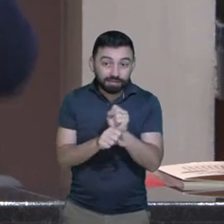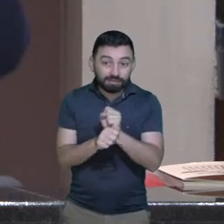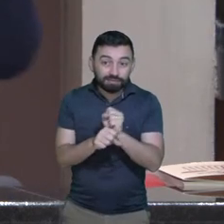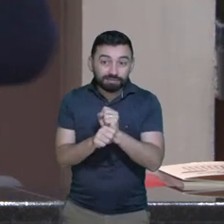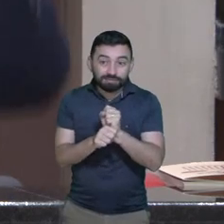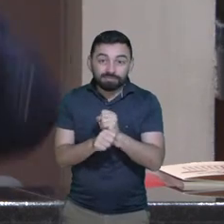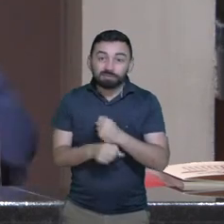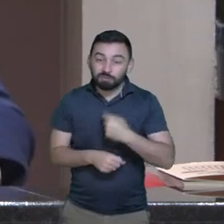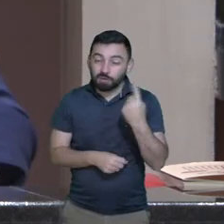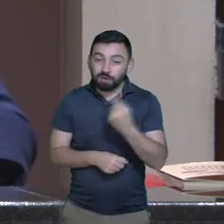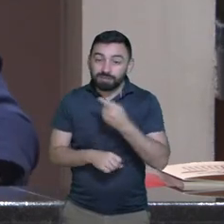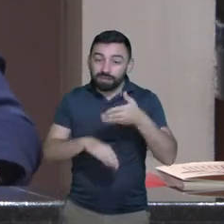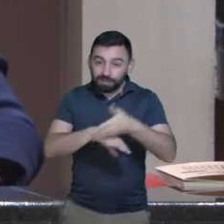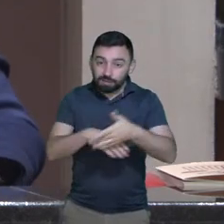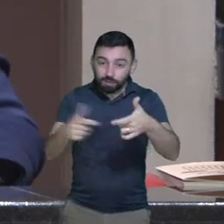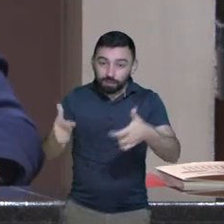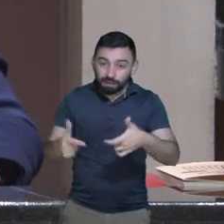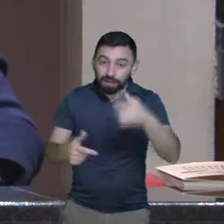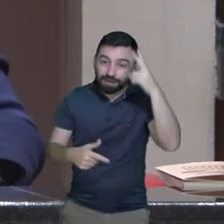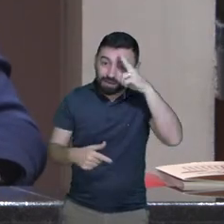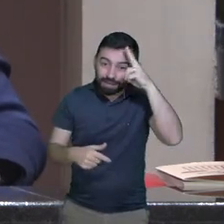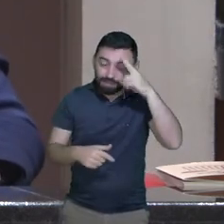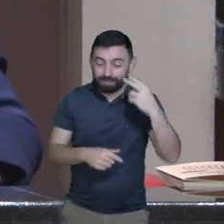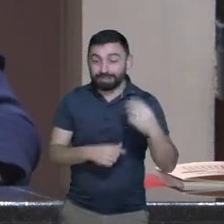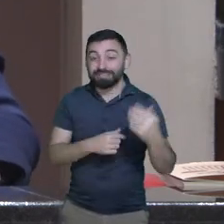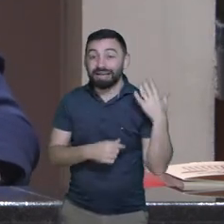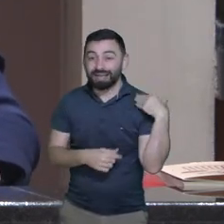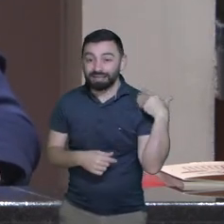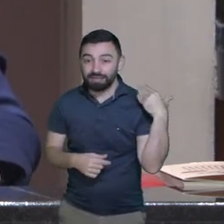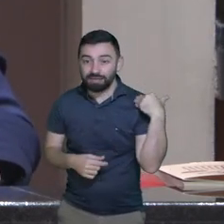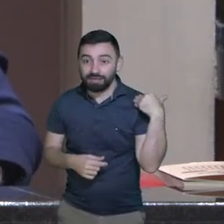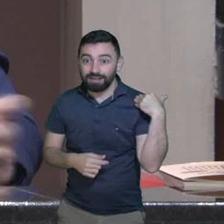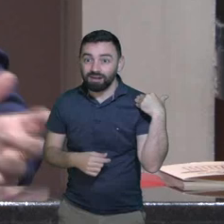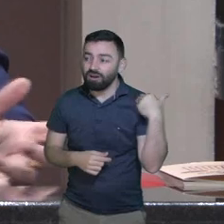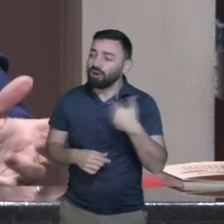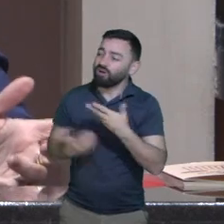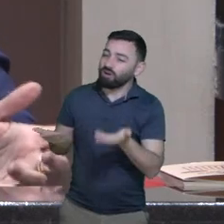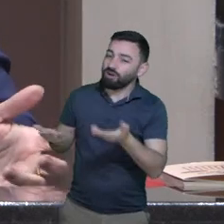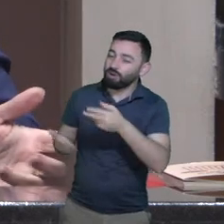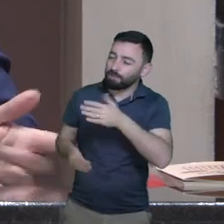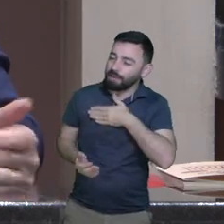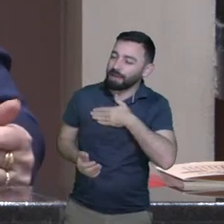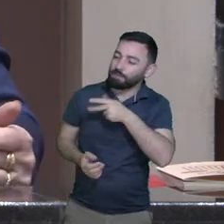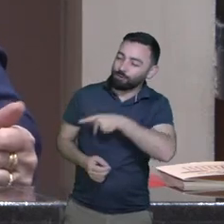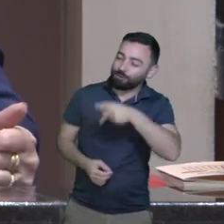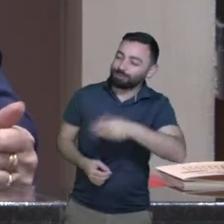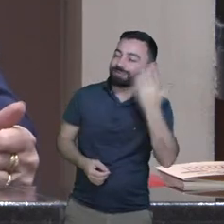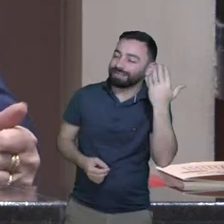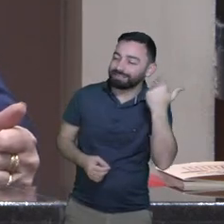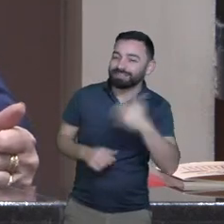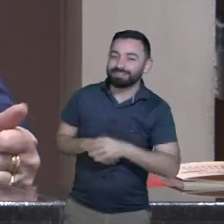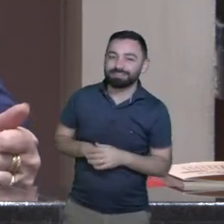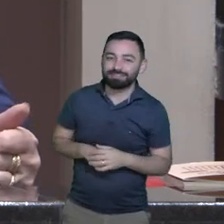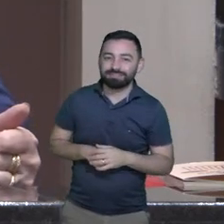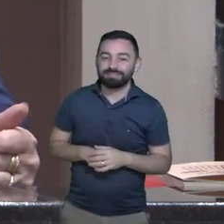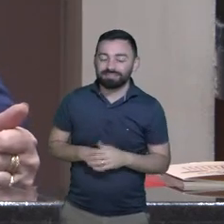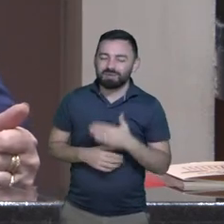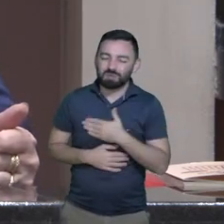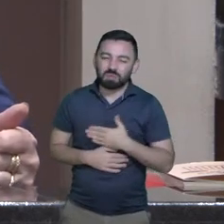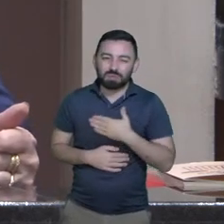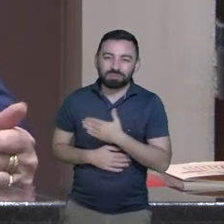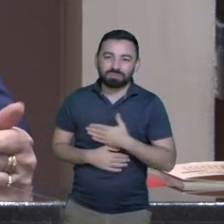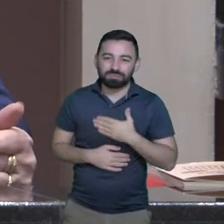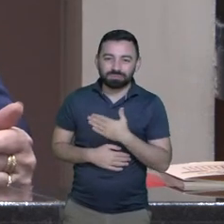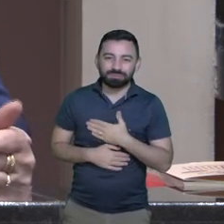a gente entra no lugar e tem alguém que vem bater nas costas né o deilon e diz oh minha profe que coisa boa né